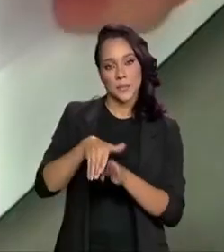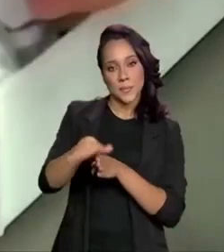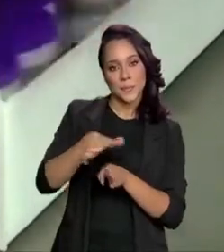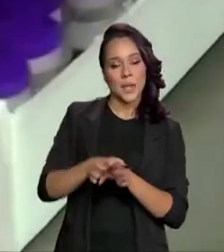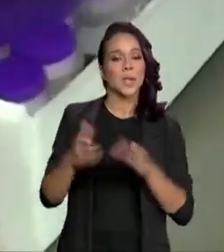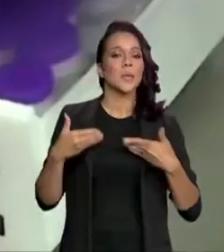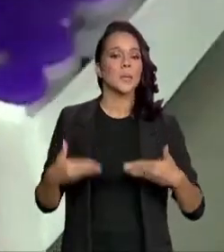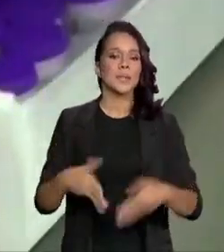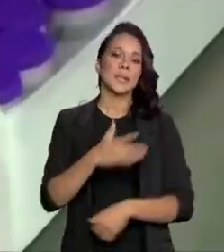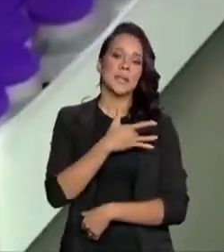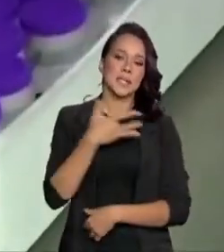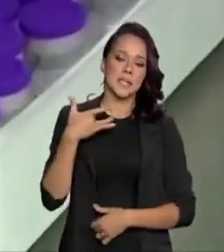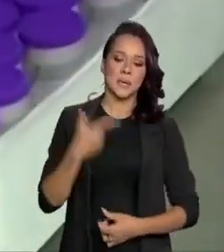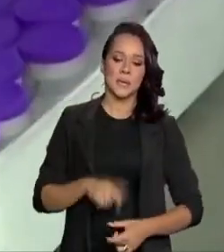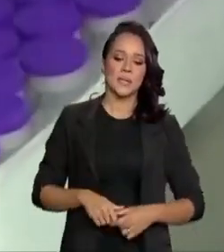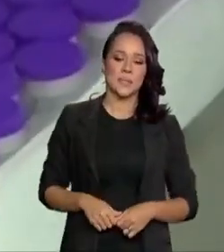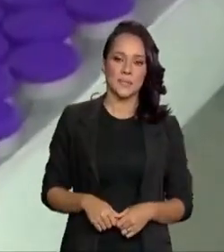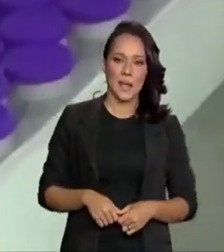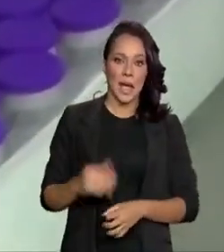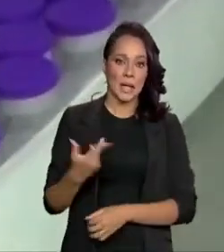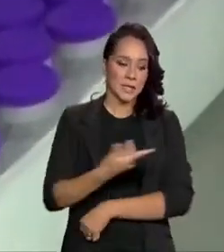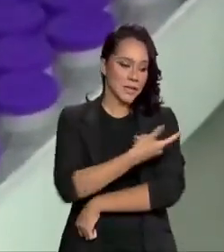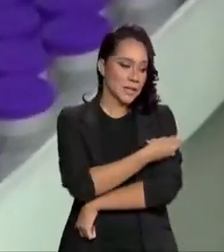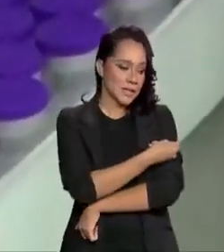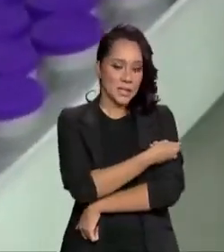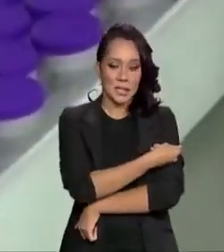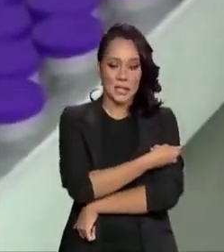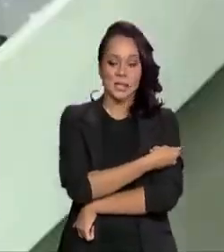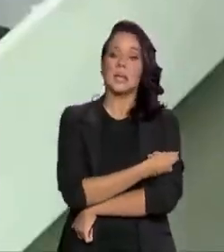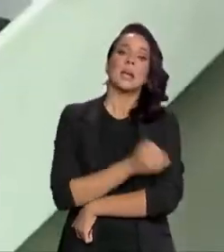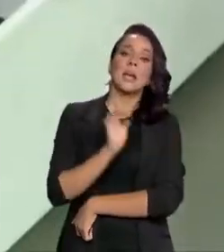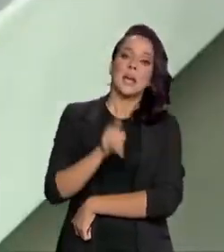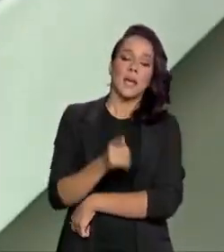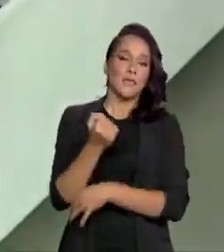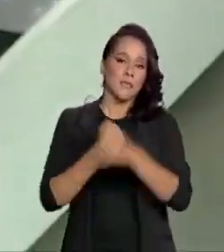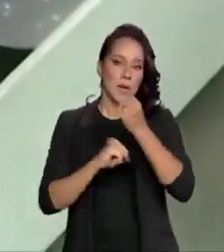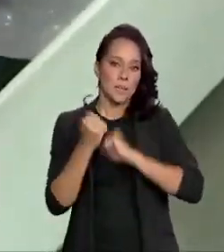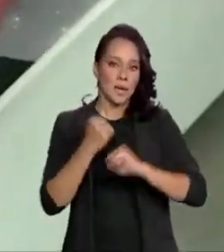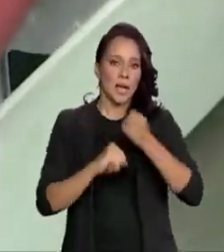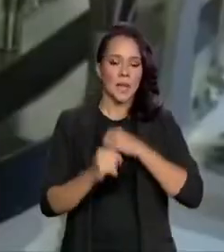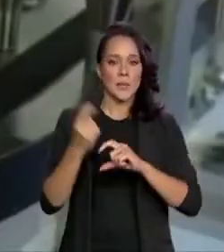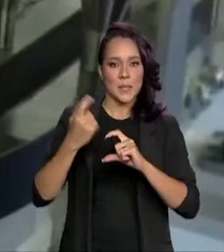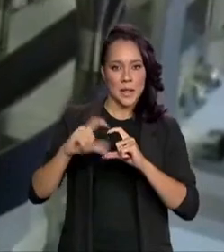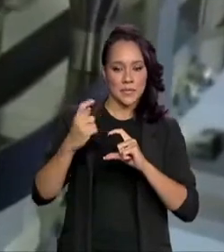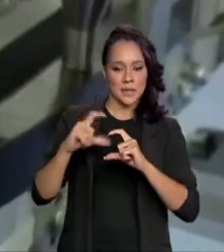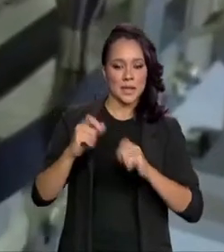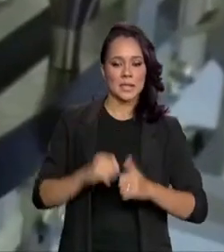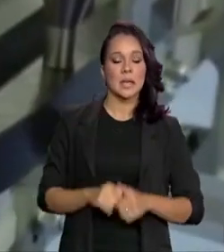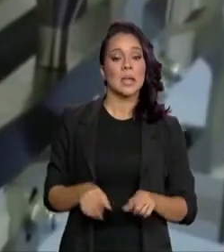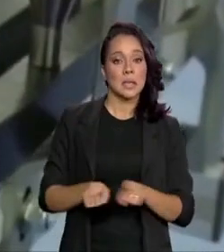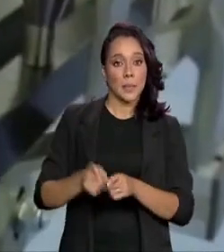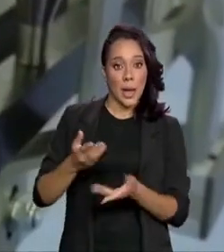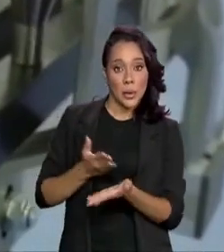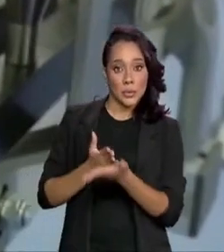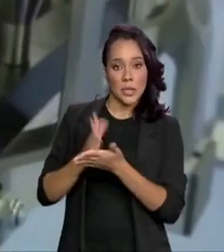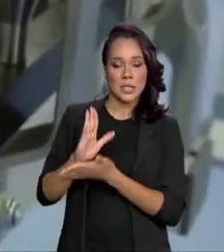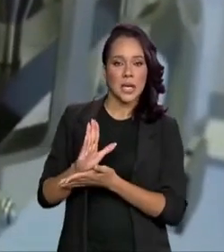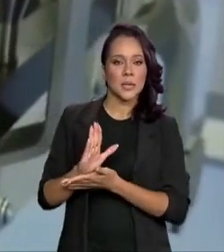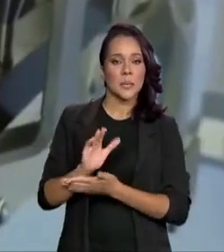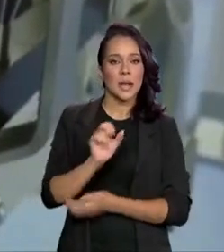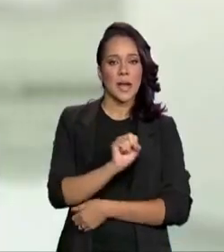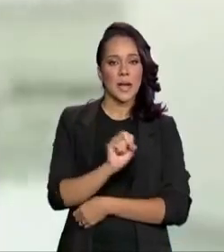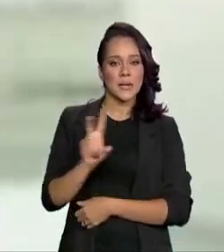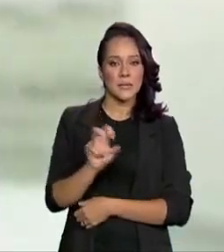do Ministério da Saúde. Os imunizantes pediátricos são produzidos pela Pfizer e autorizados pela